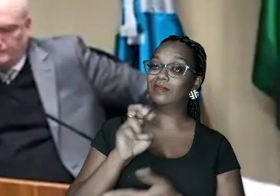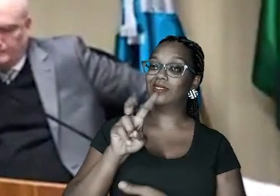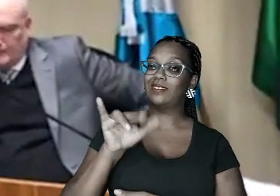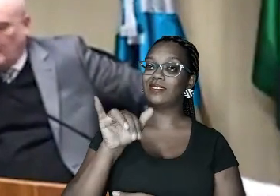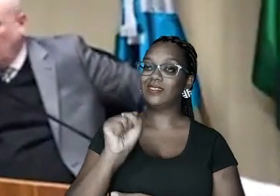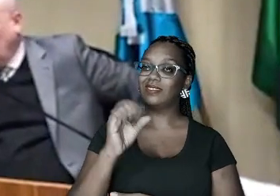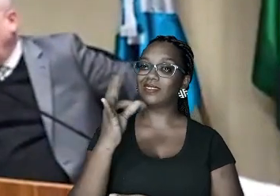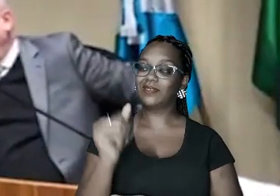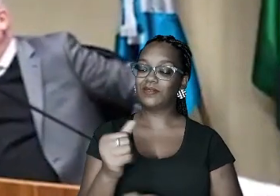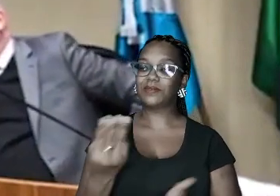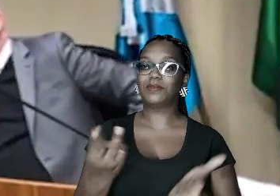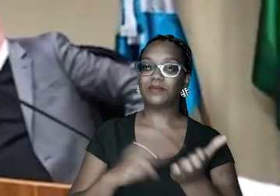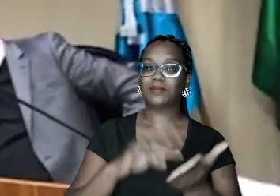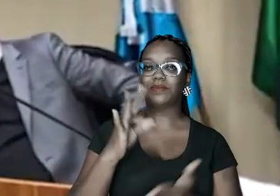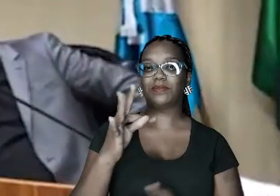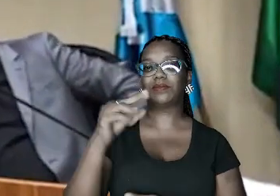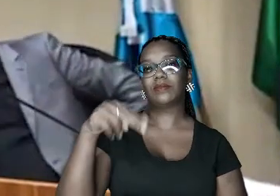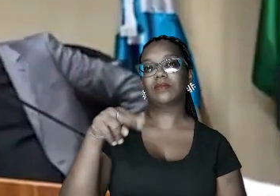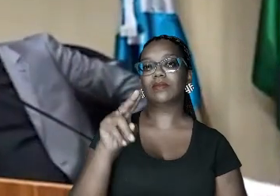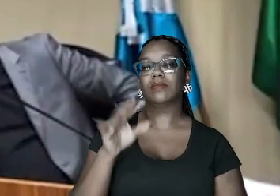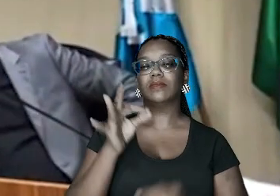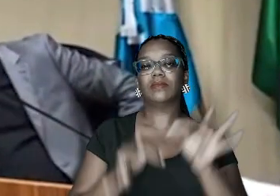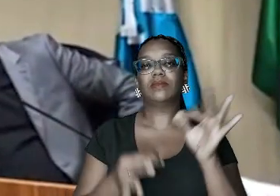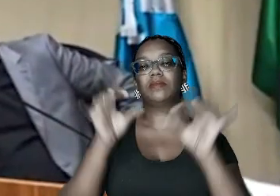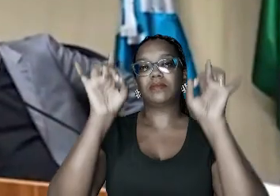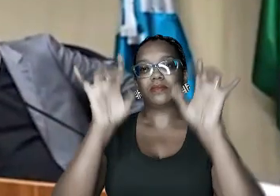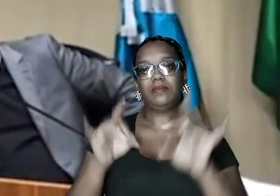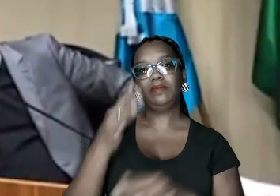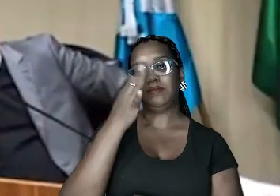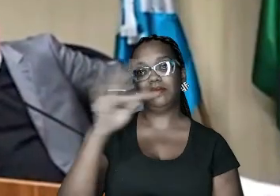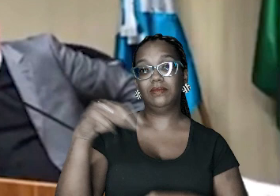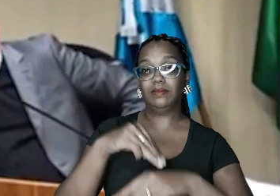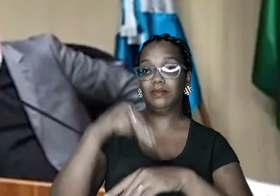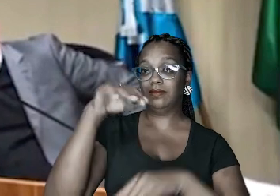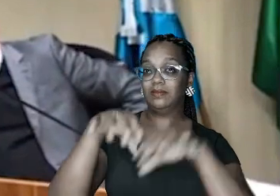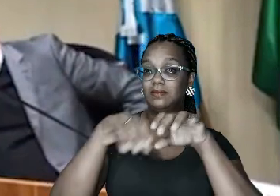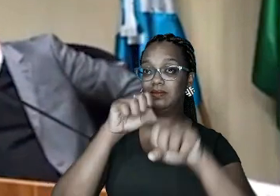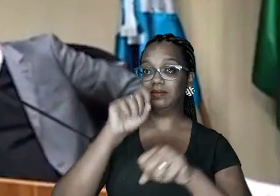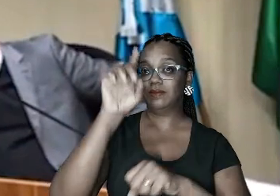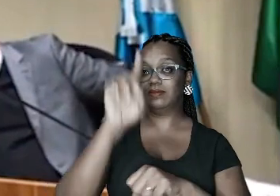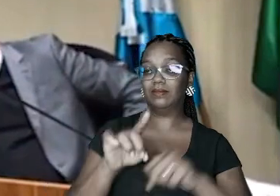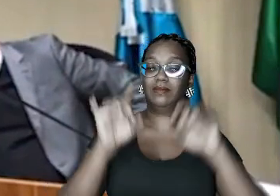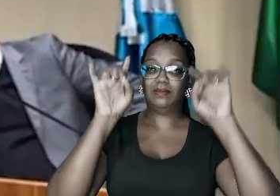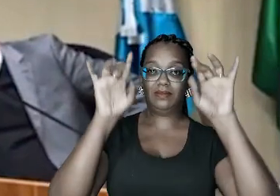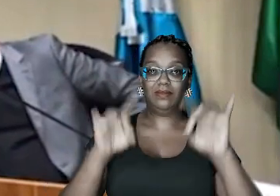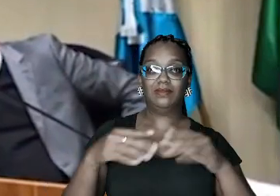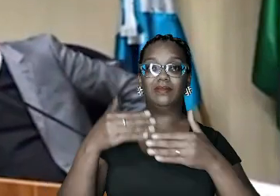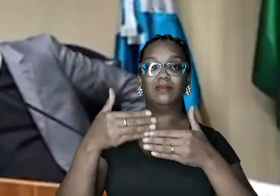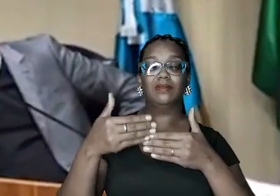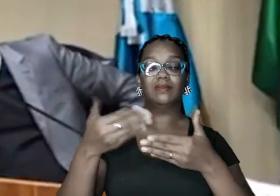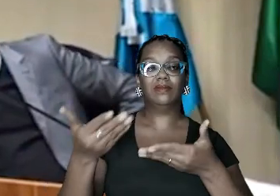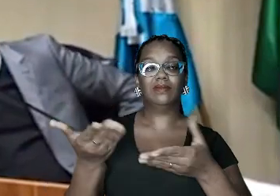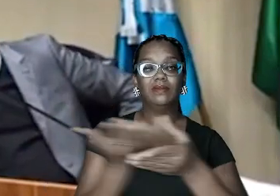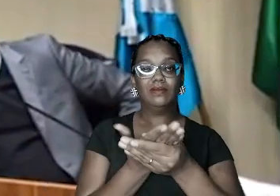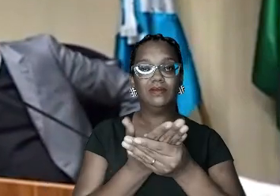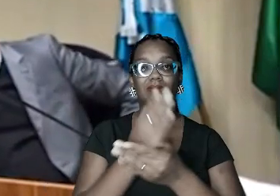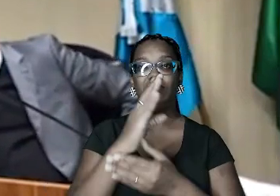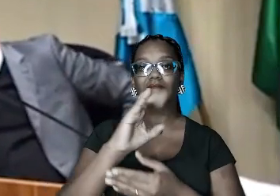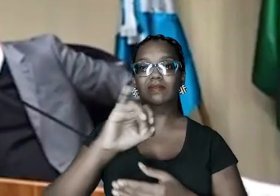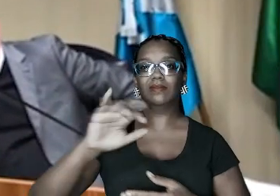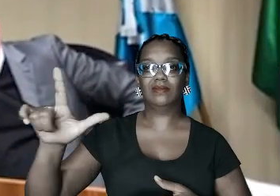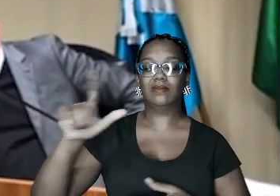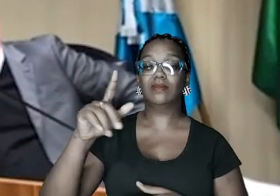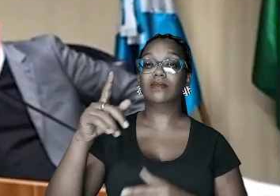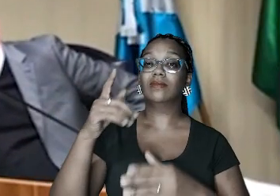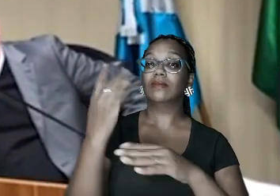da tnu do juizado especialista em processo civil pela PUC de São Paulo